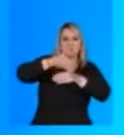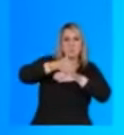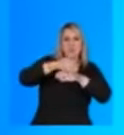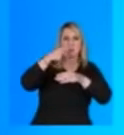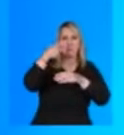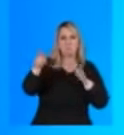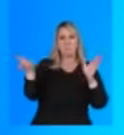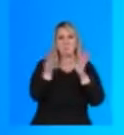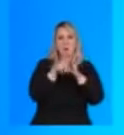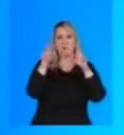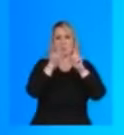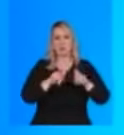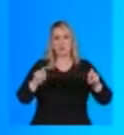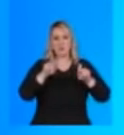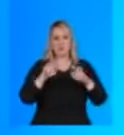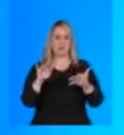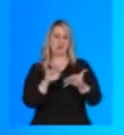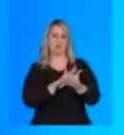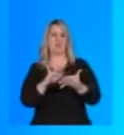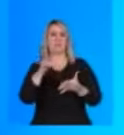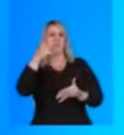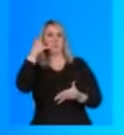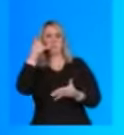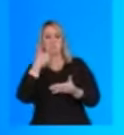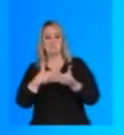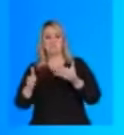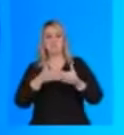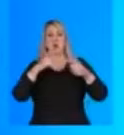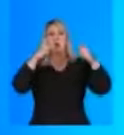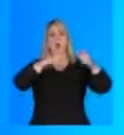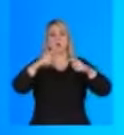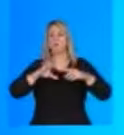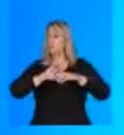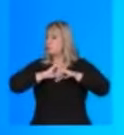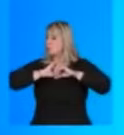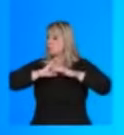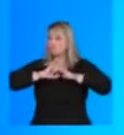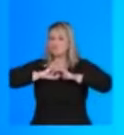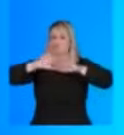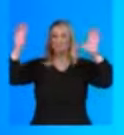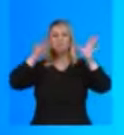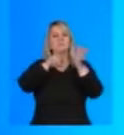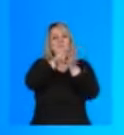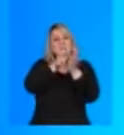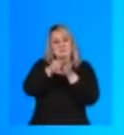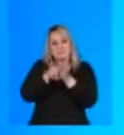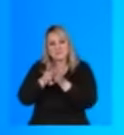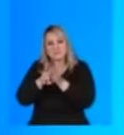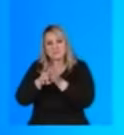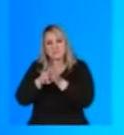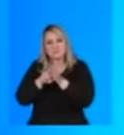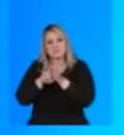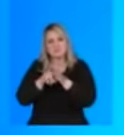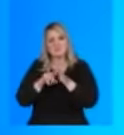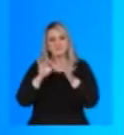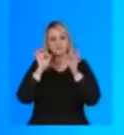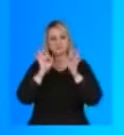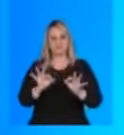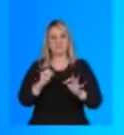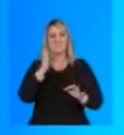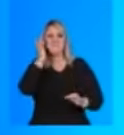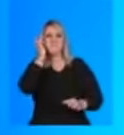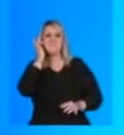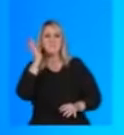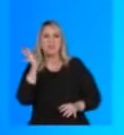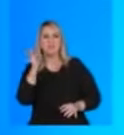do seu computador do seu Smartphone onde quer que você esteja tudo aberto para você consultar e de forma inteligível ou seja de forma